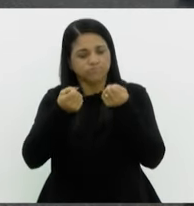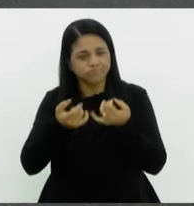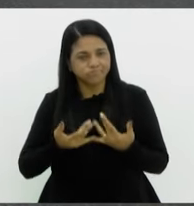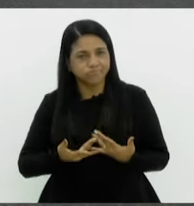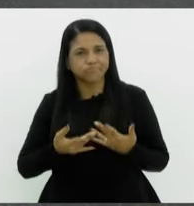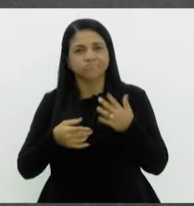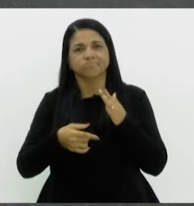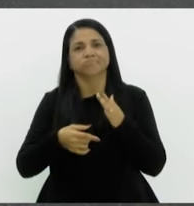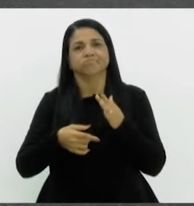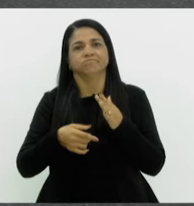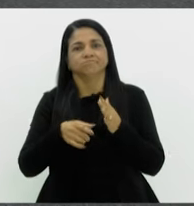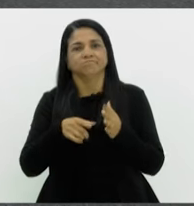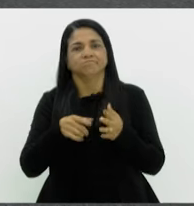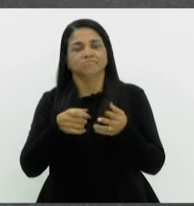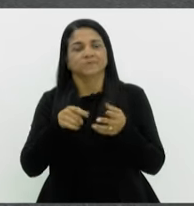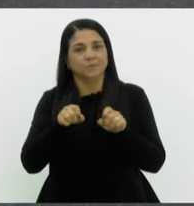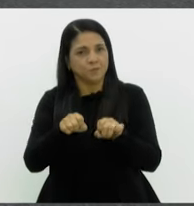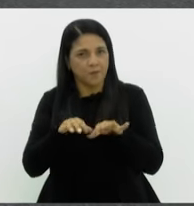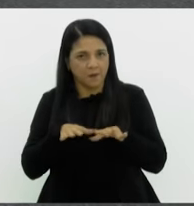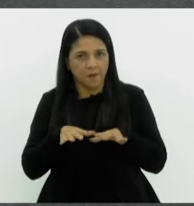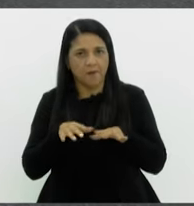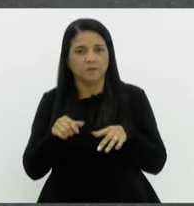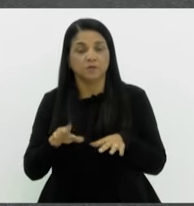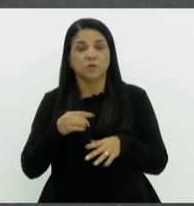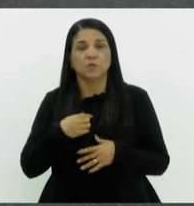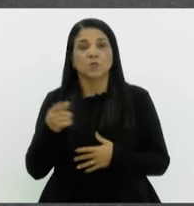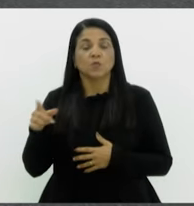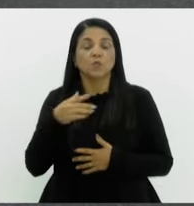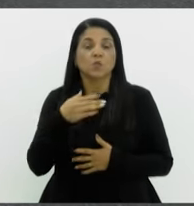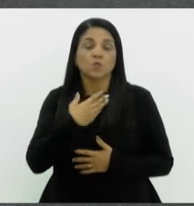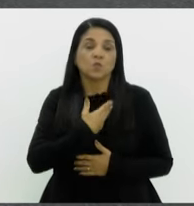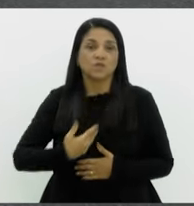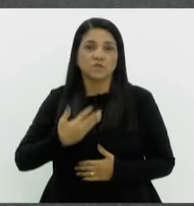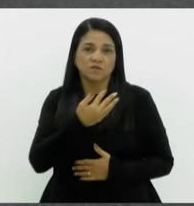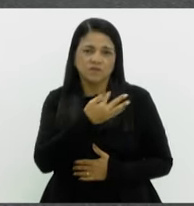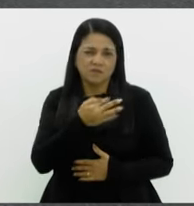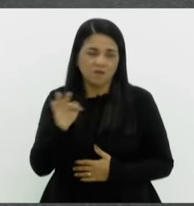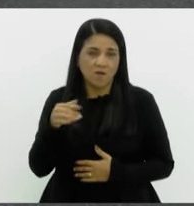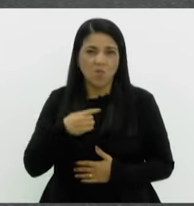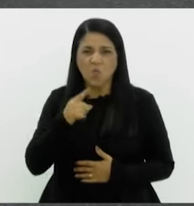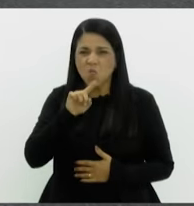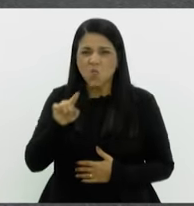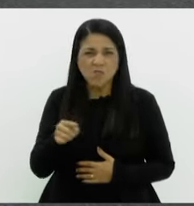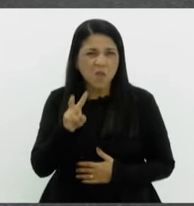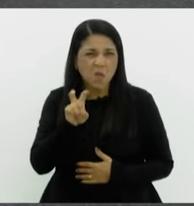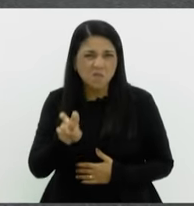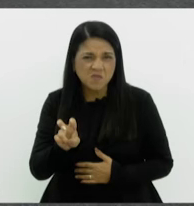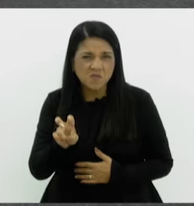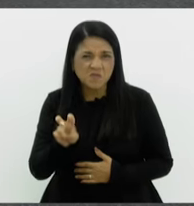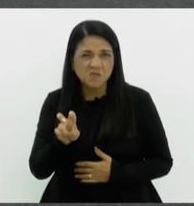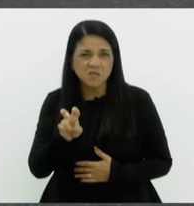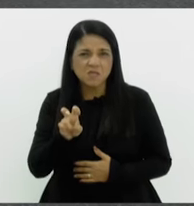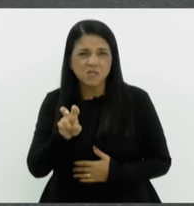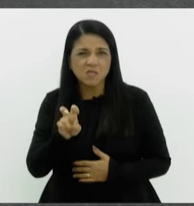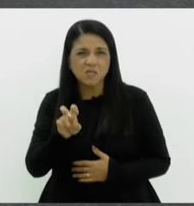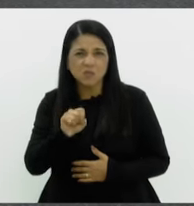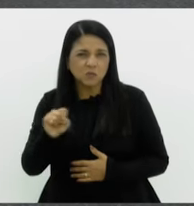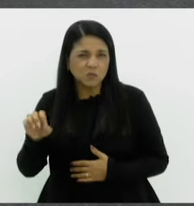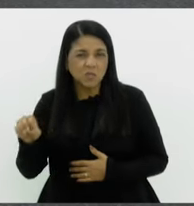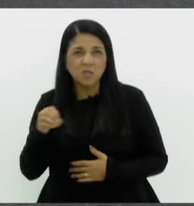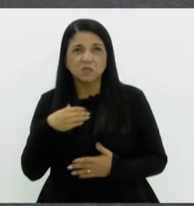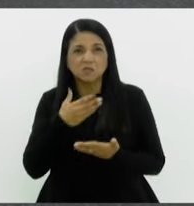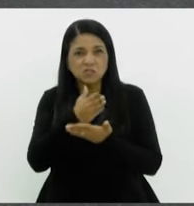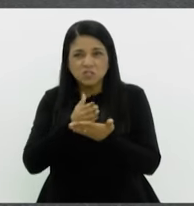o governo federal está falando de 1,8 bilhão para ajudar lá. Isso não dá nem para o começo. Se você dividir para 180 mil